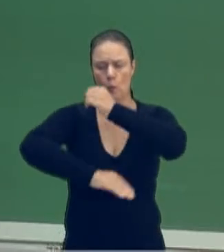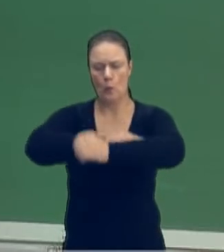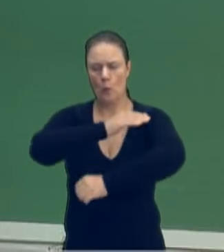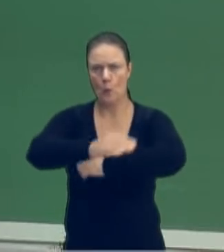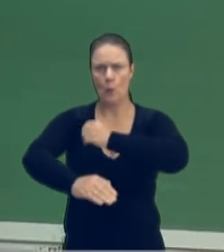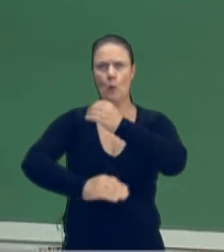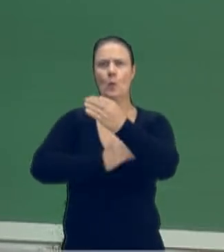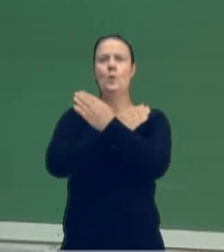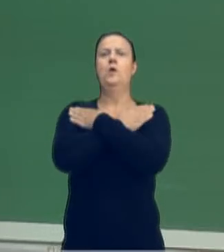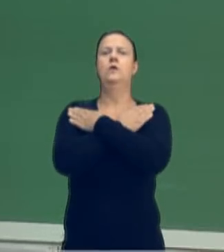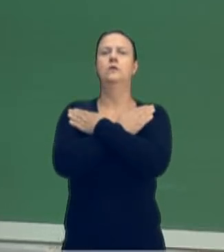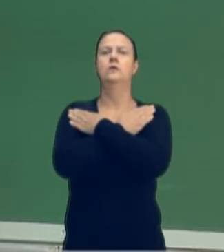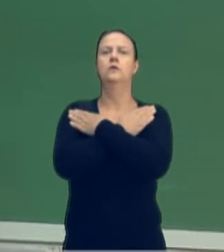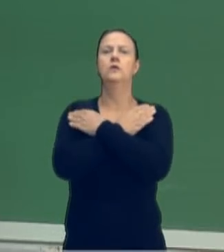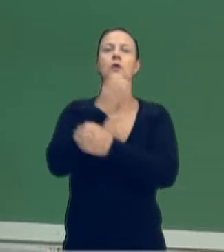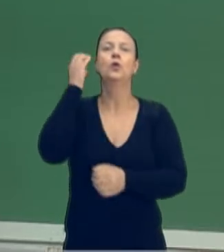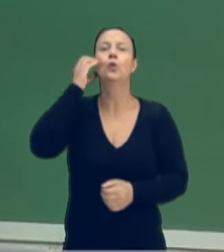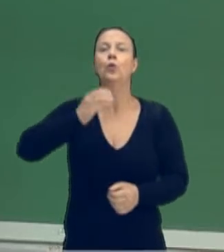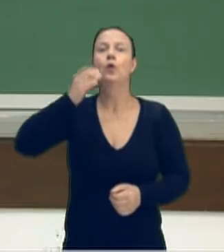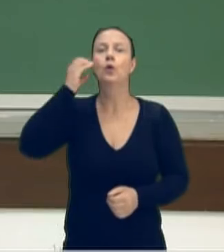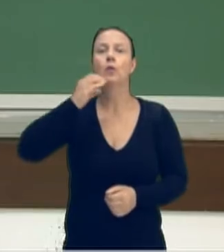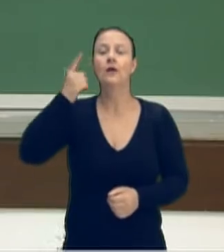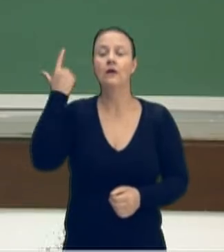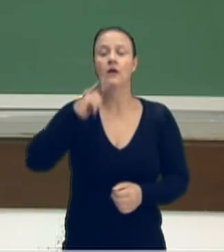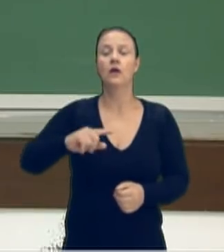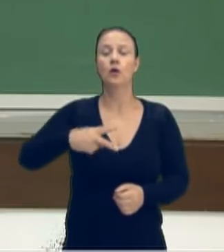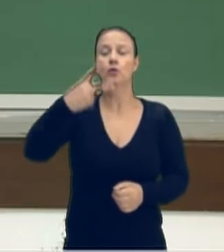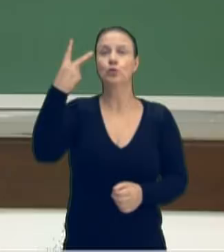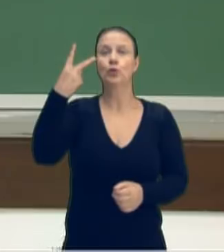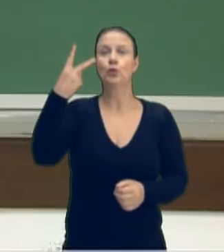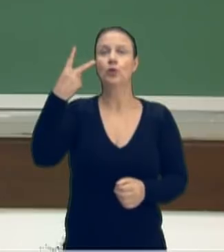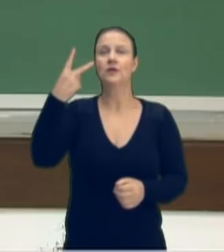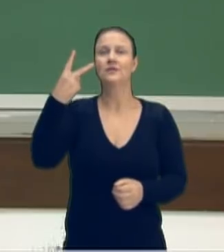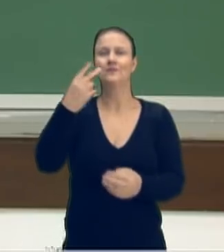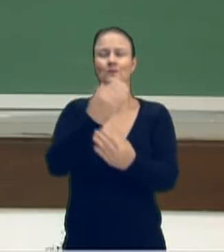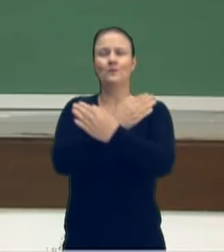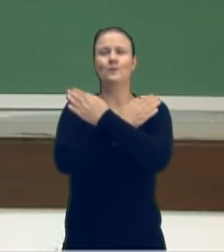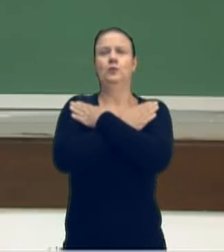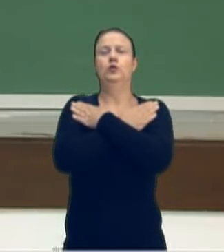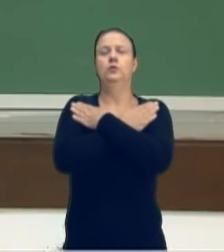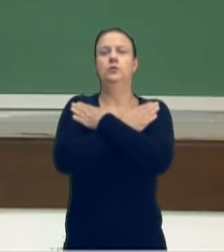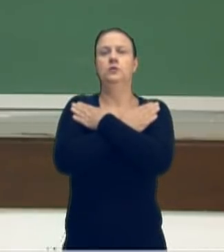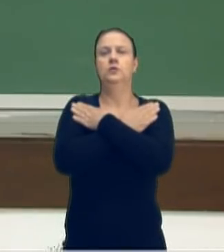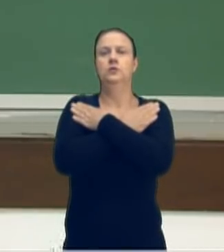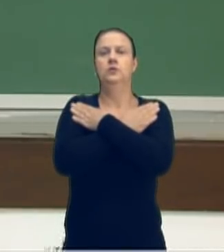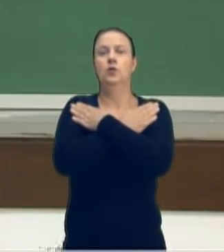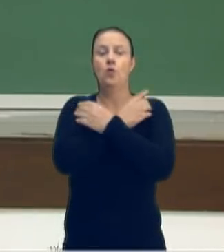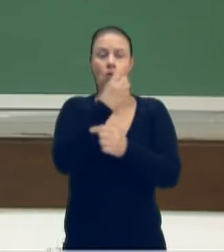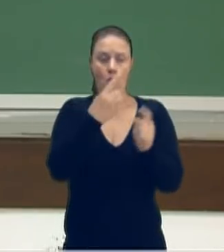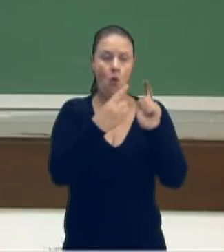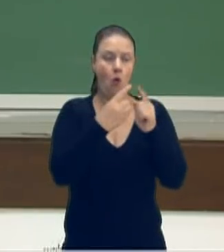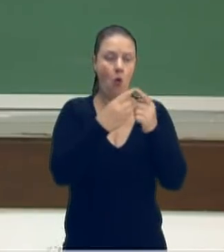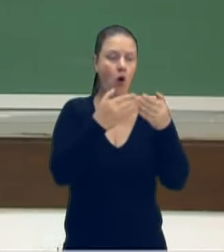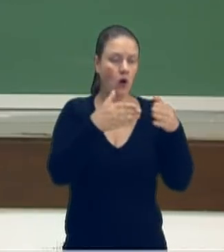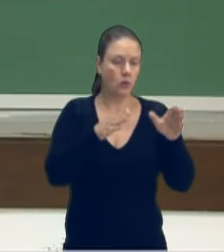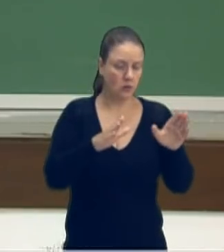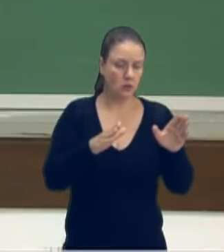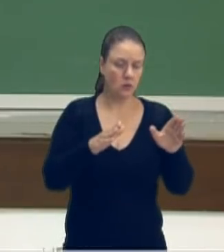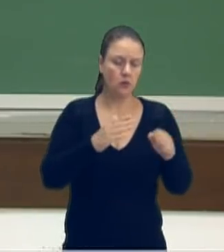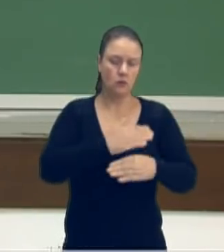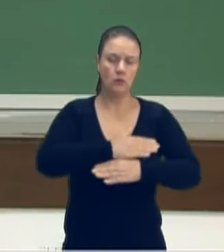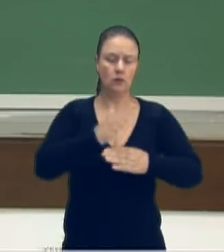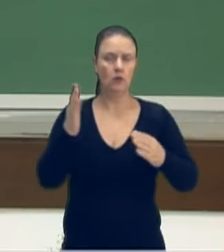Dom Pedro II ganhou 2 múmias de um califa, um governante do Egito daquela época. Uma eles abriram, a outra era uma brincadeira, uma